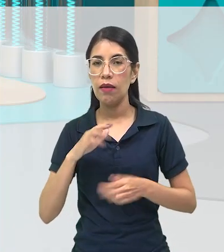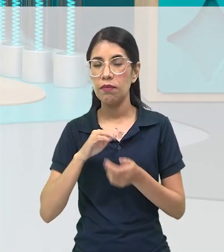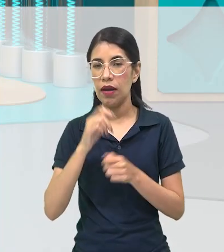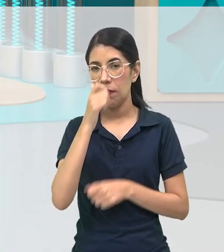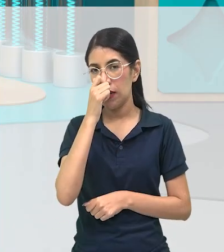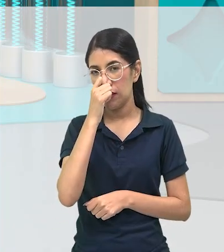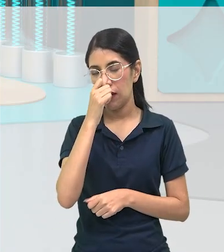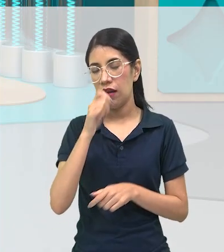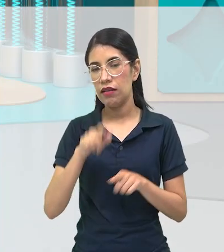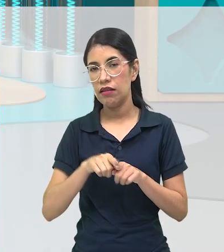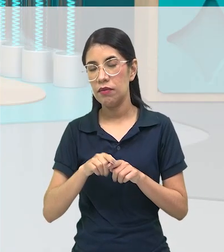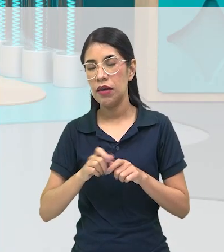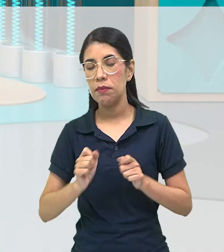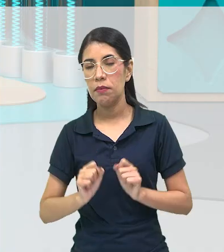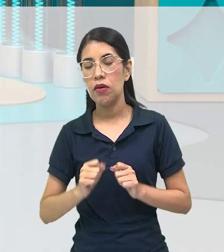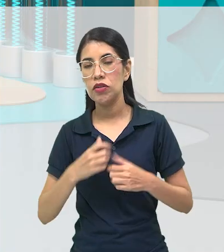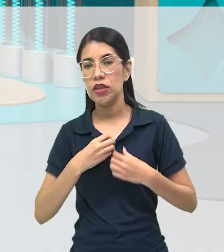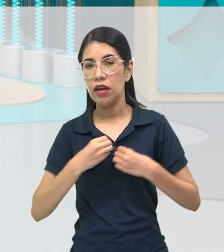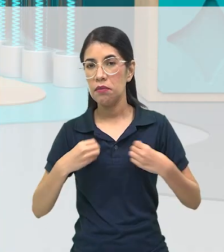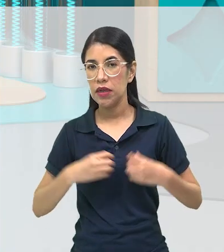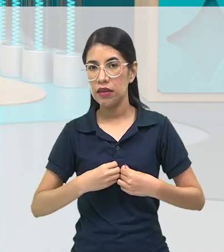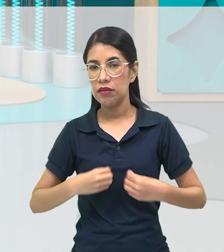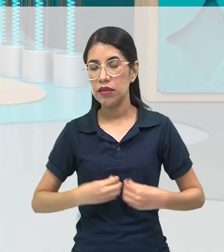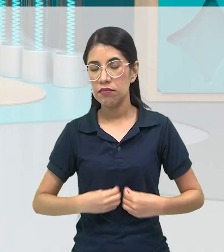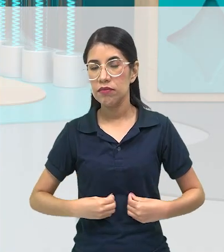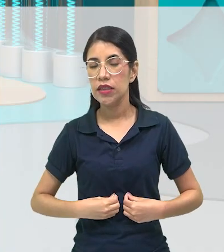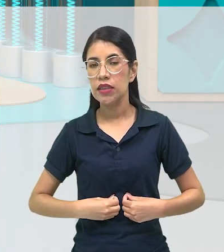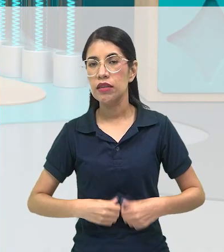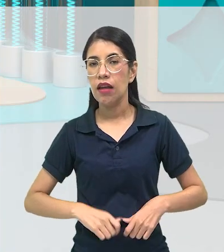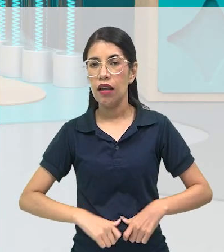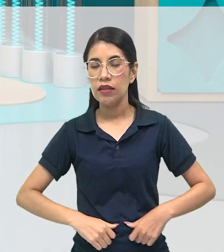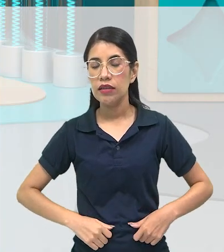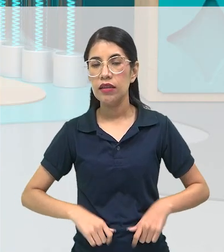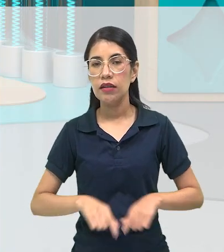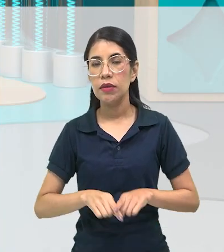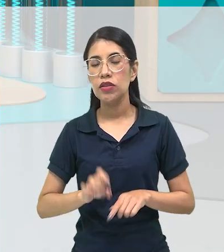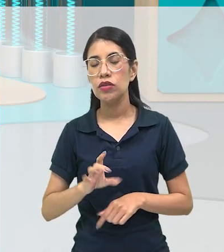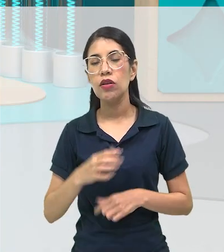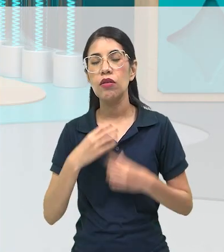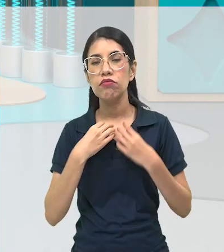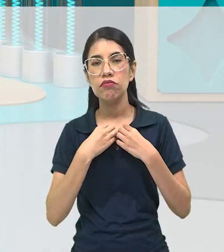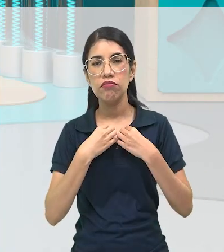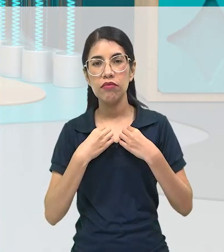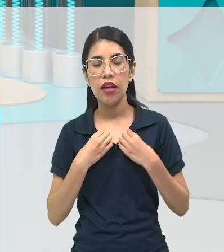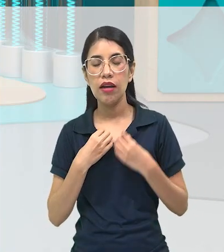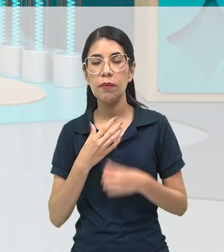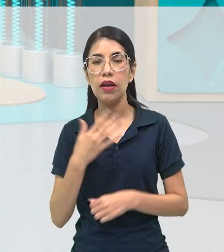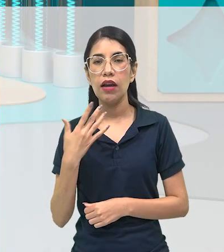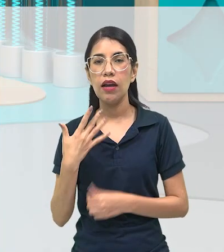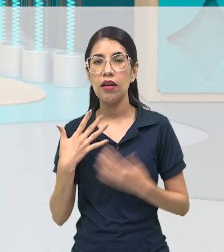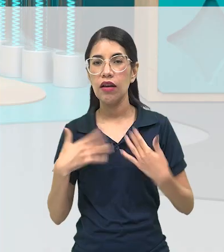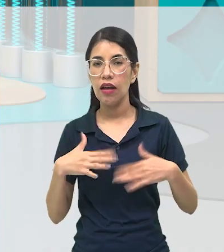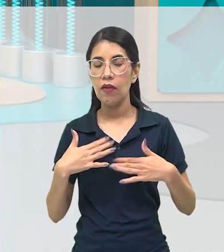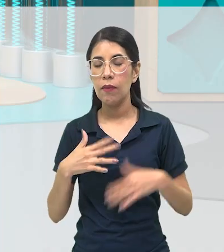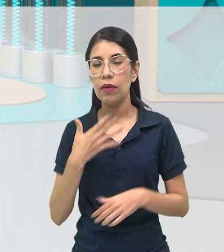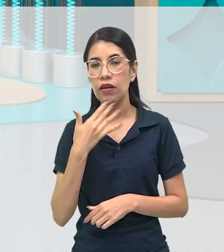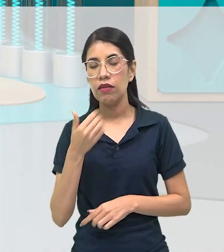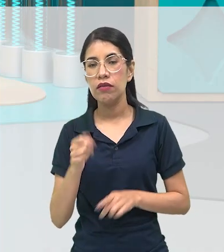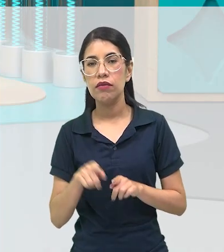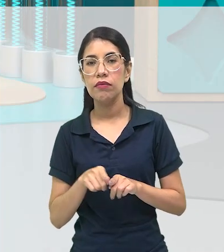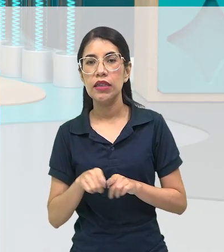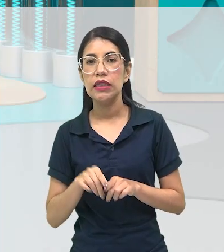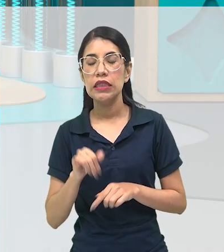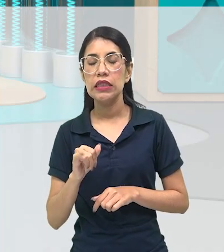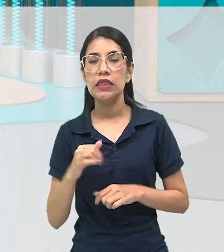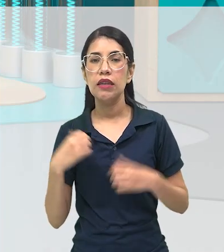pouco, desabotoa, né? Não precisa tirar toda a roupa da vítima, só tornar mais confortável, né? A não ser que ela esteja